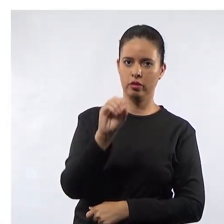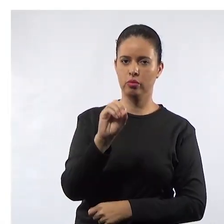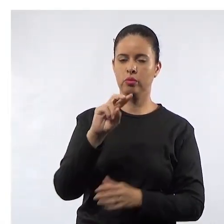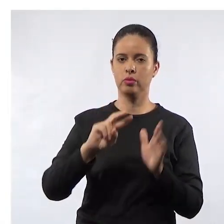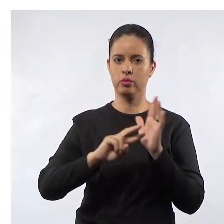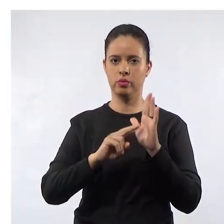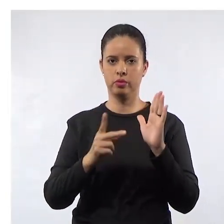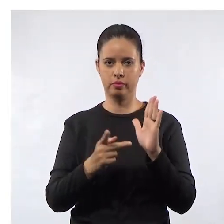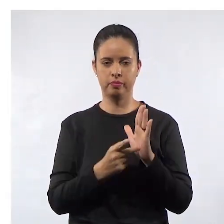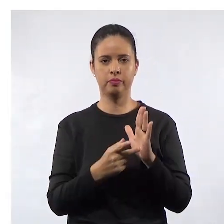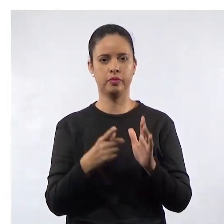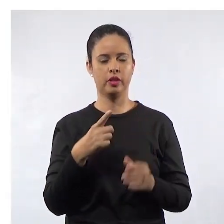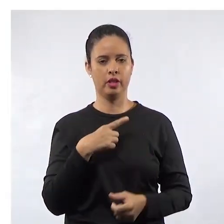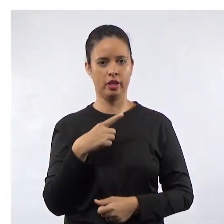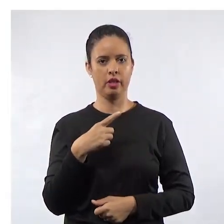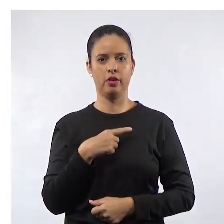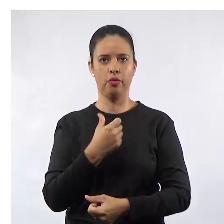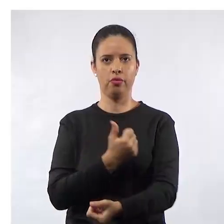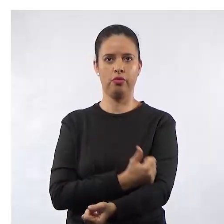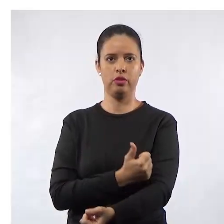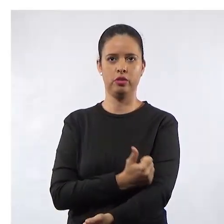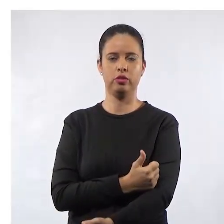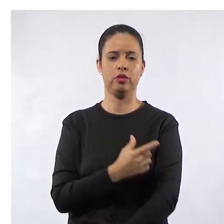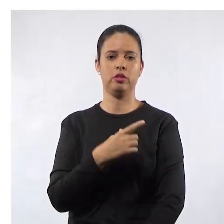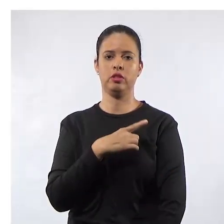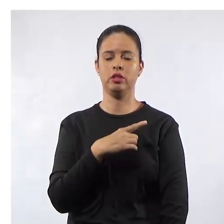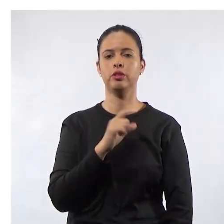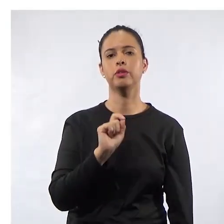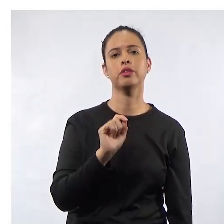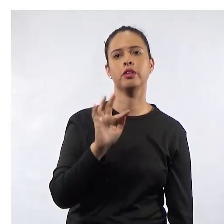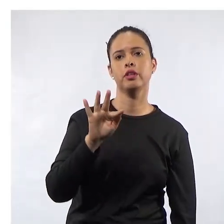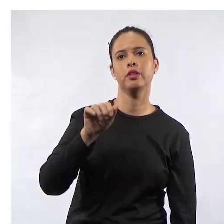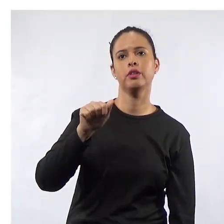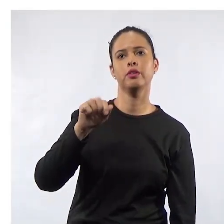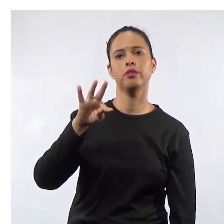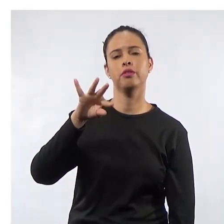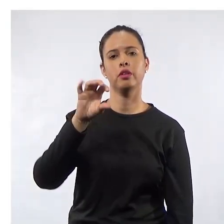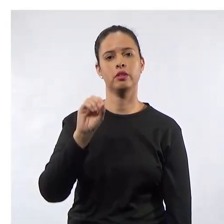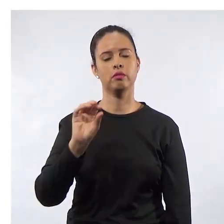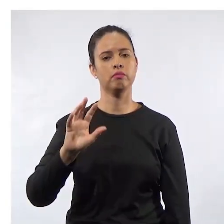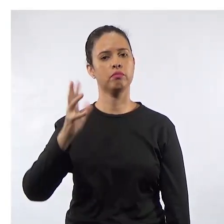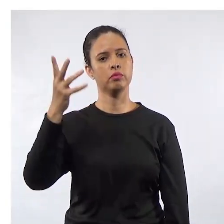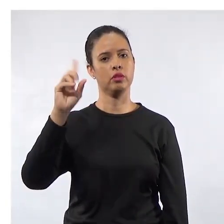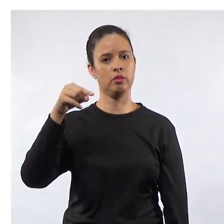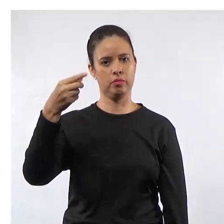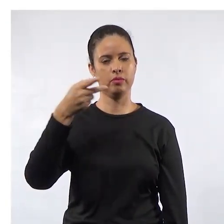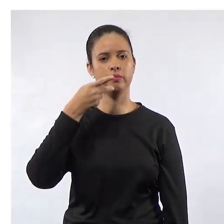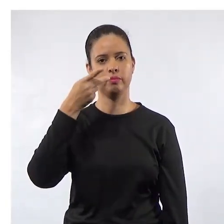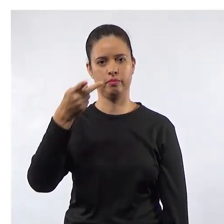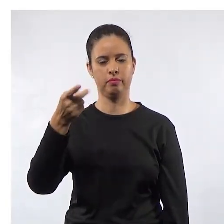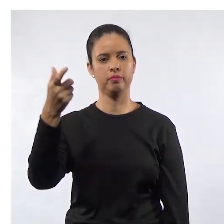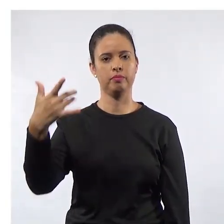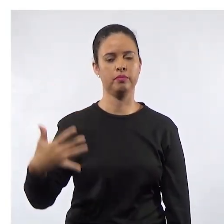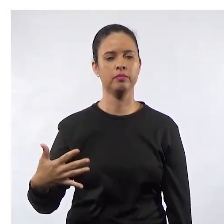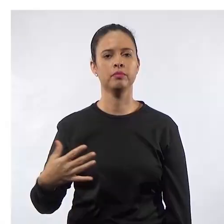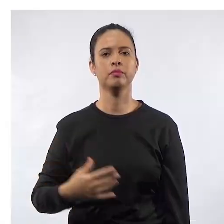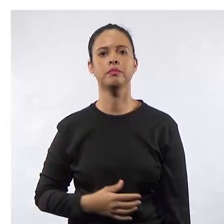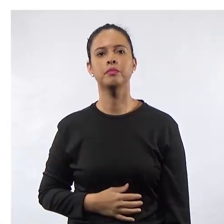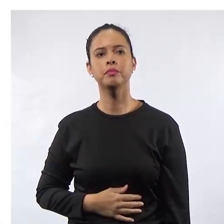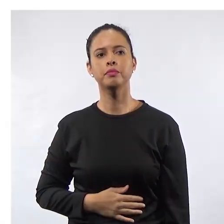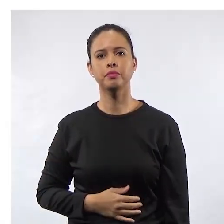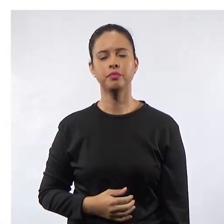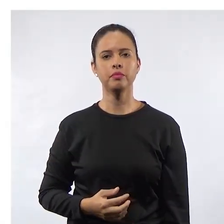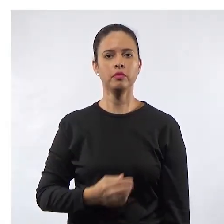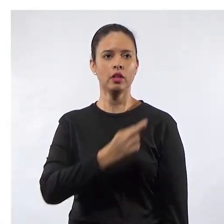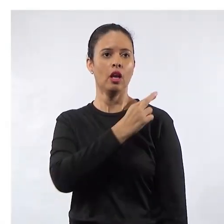Olha só, que existe o vício, né? E existe o fato também, que é uma situação que eu já vou contar para vocês. Vamos lá. Olha